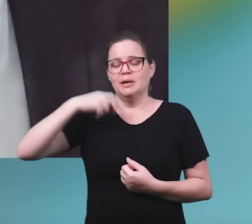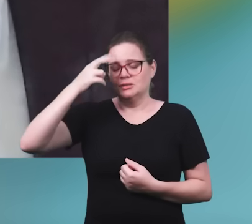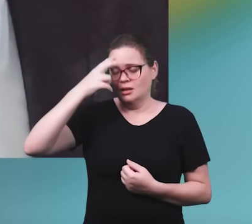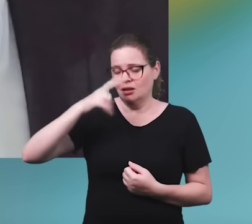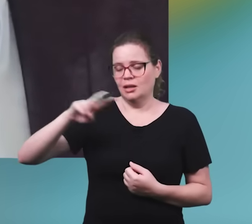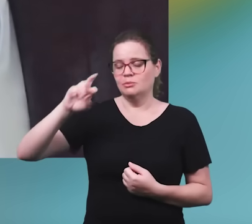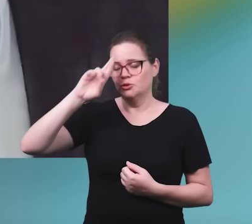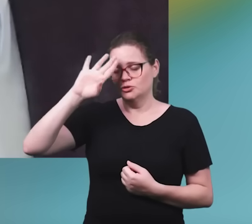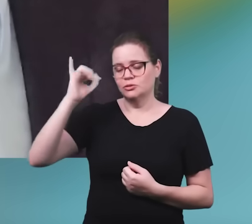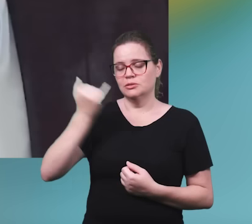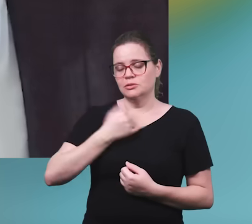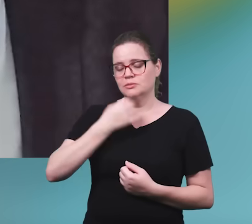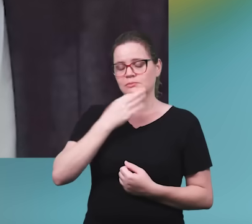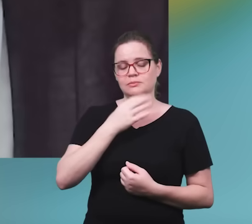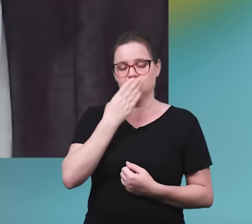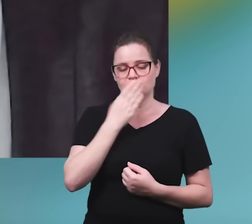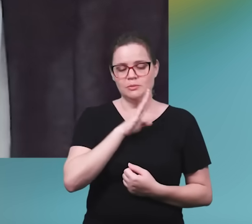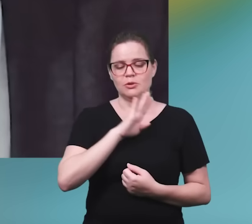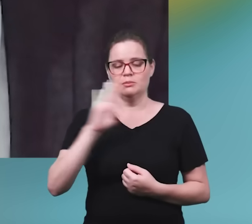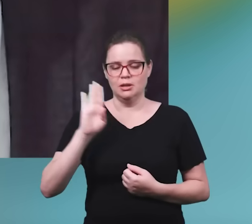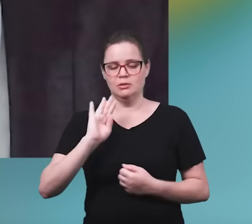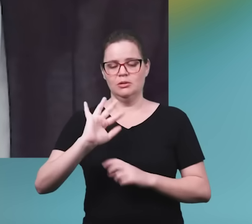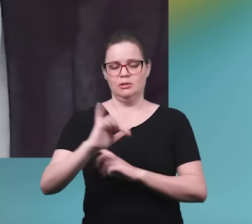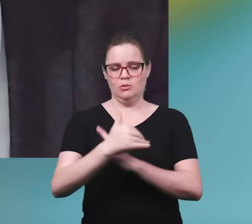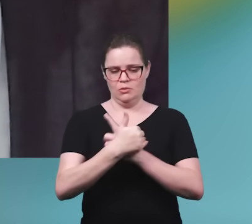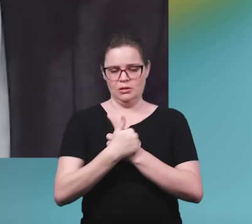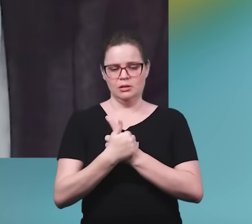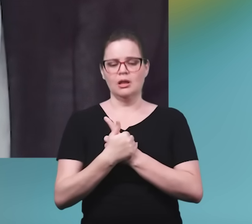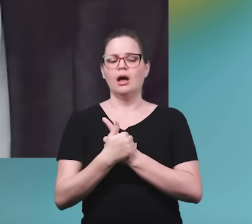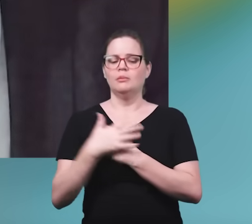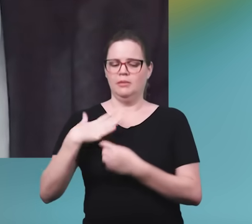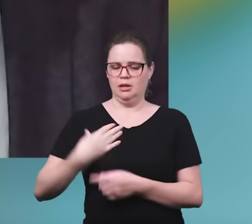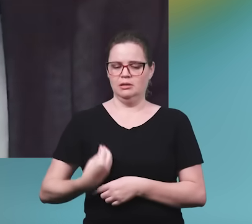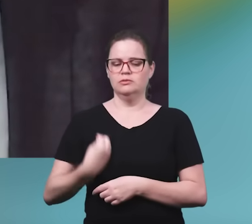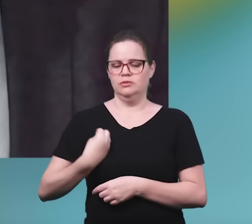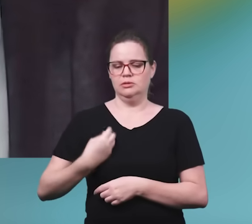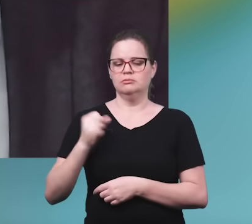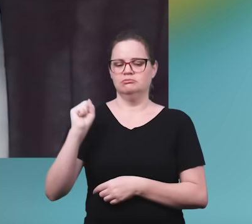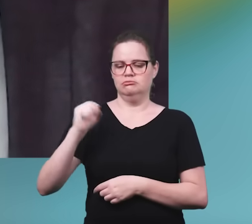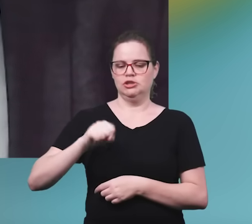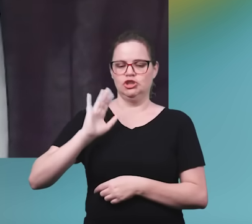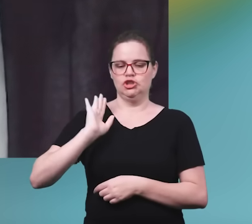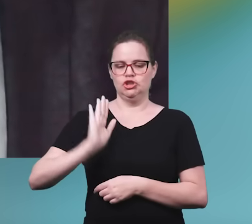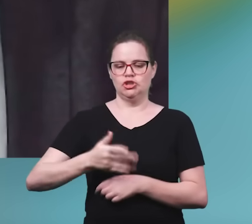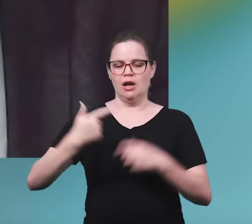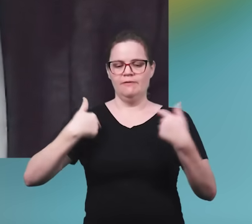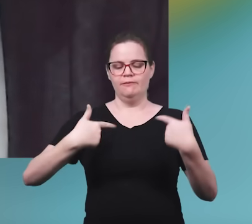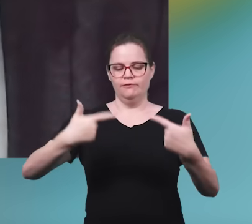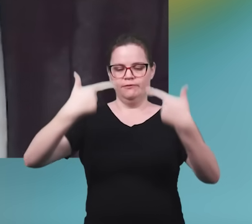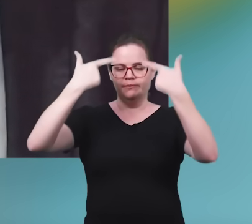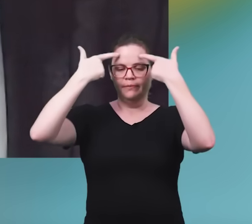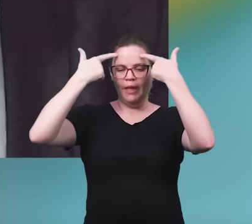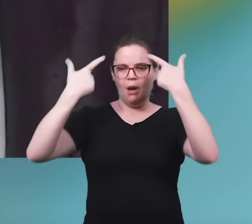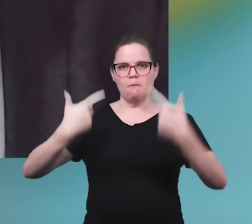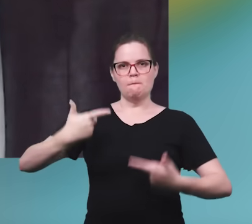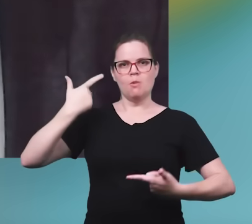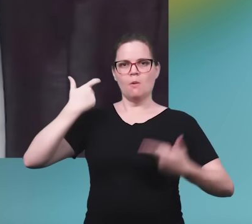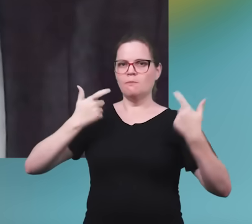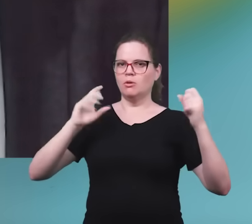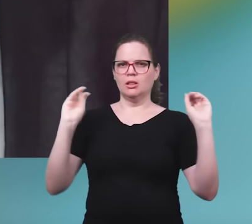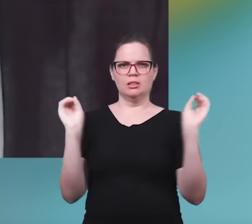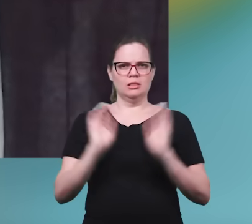da palavra do Senhor. Vou dar o livramento. Ela teve o livramento ali da violência que